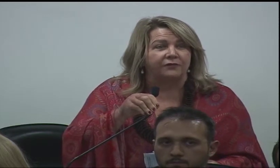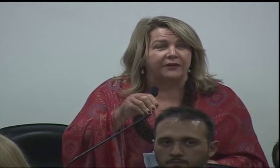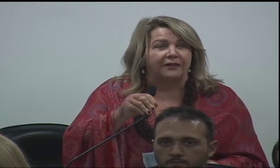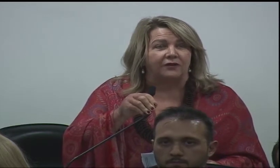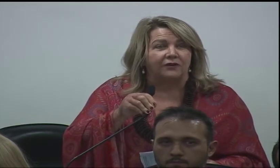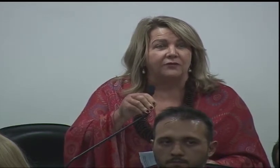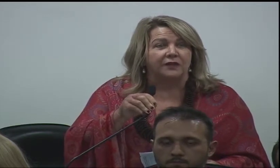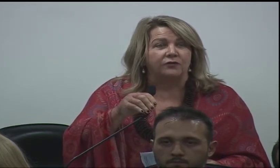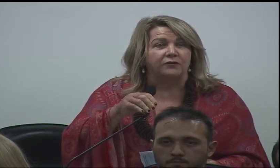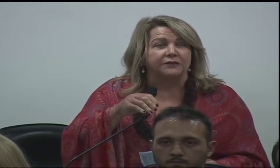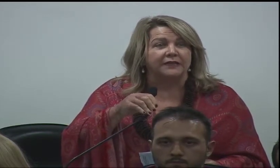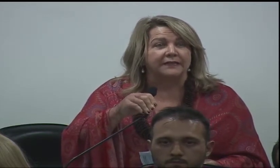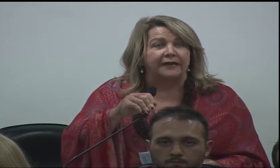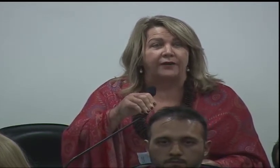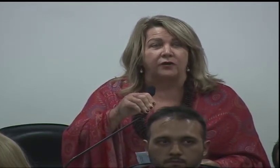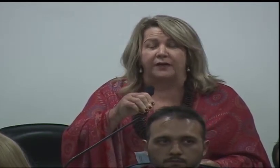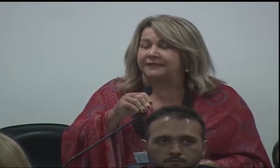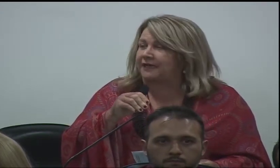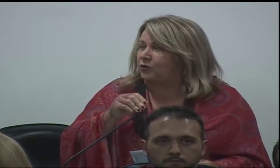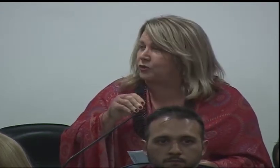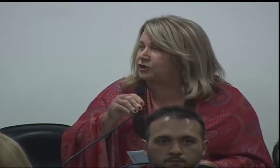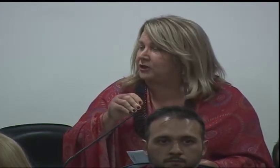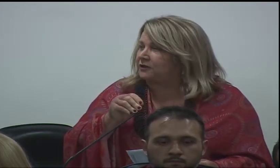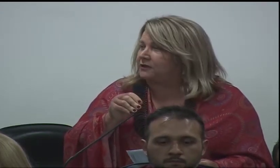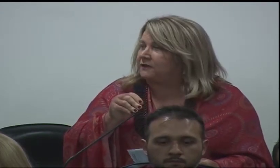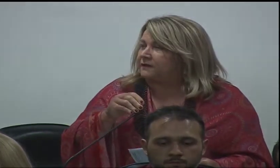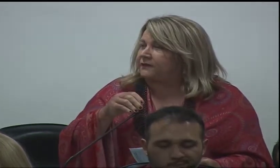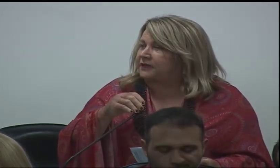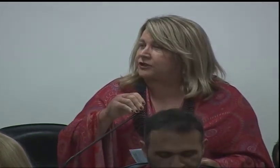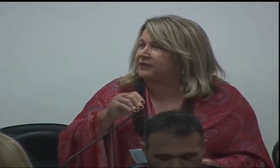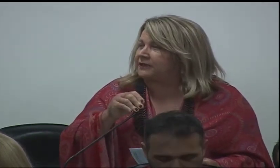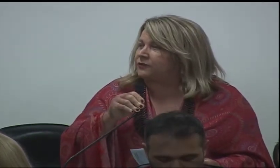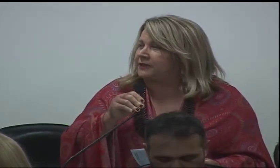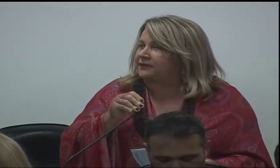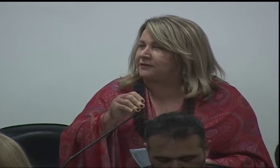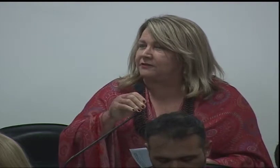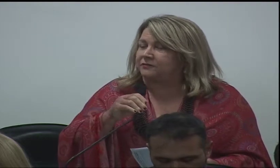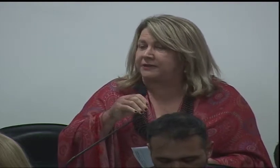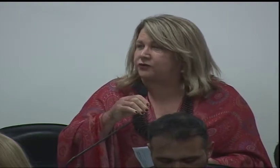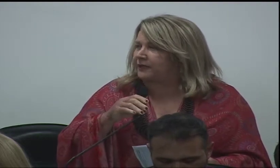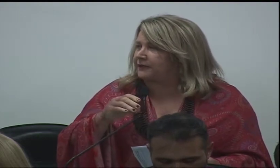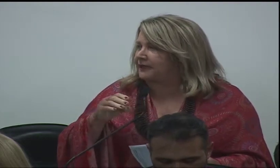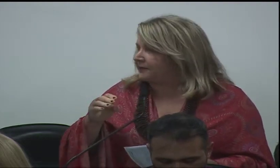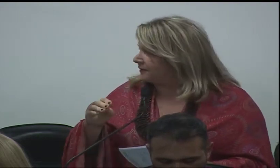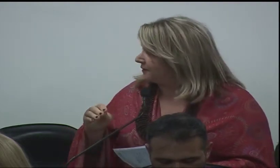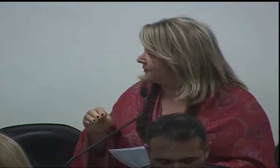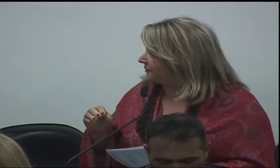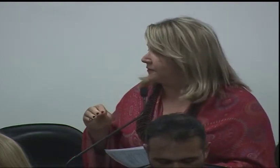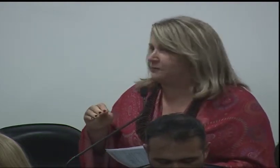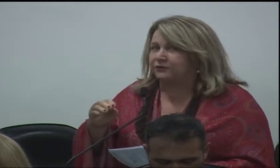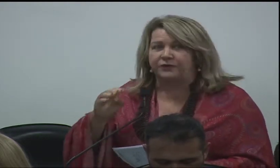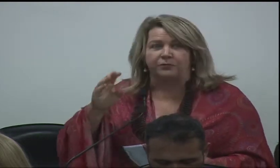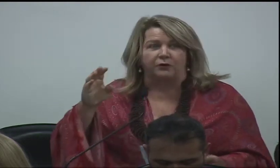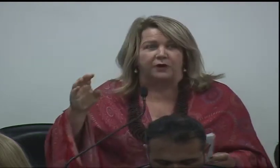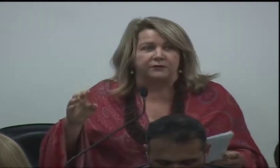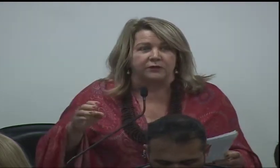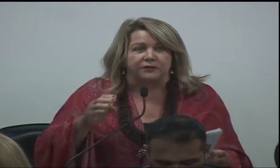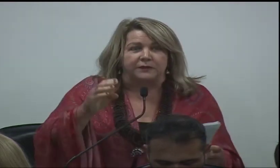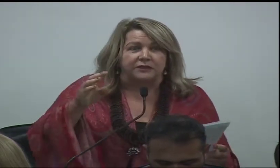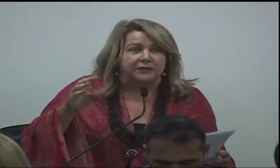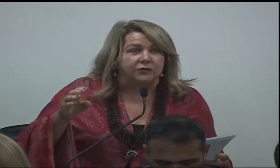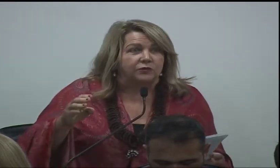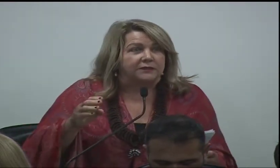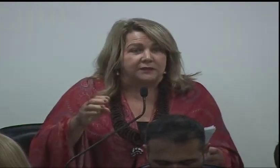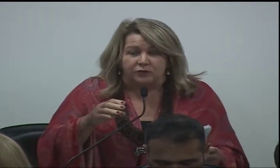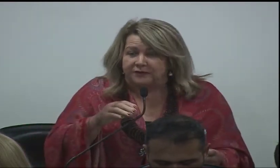doutor Rafael? Tem um novo secretário agora da saúde, está chegando aí, uma história, né, meio fabulosa, um negócio